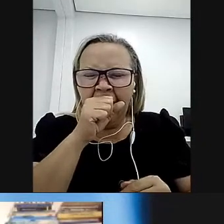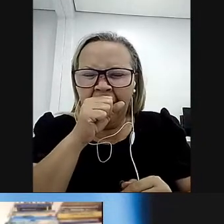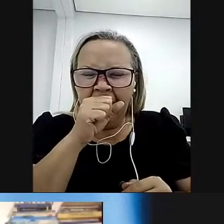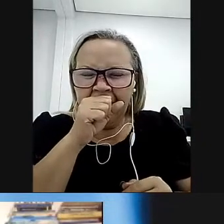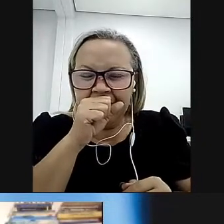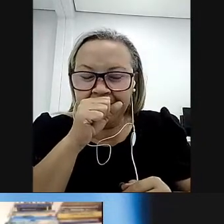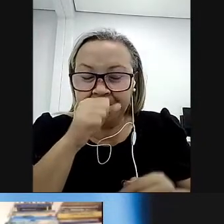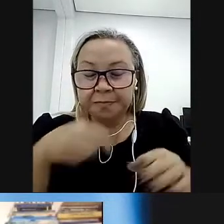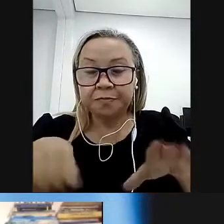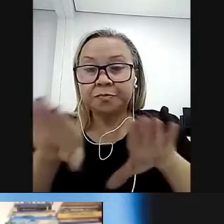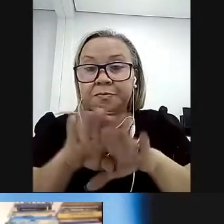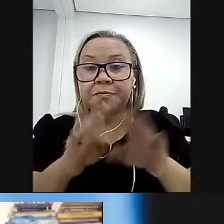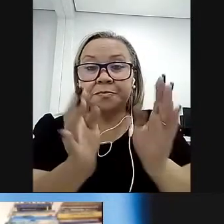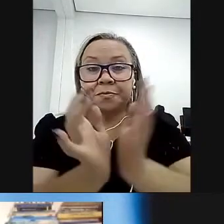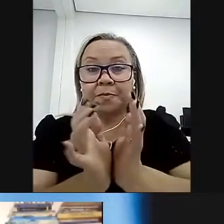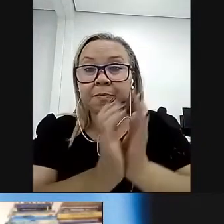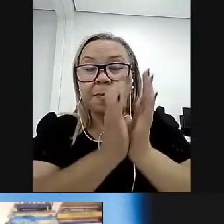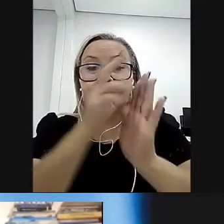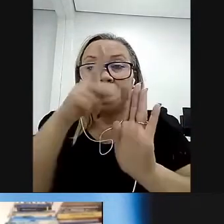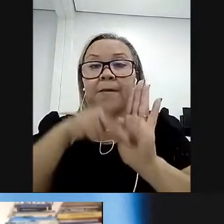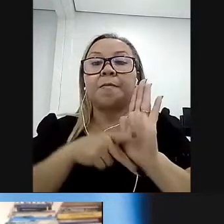na equipe do projeto, né?